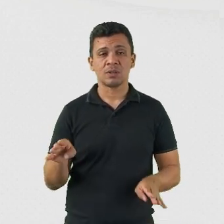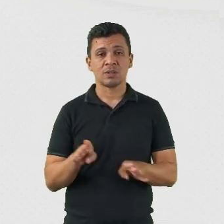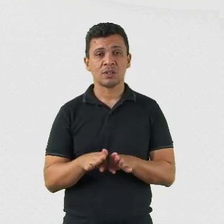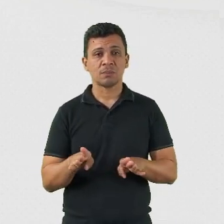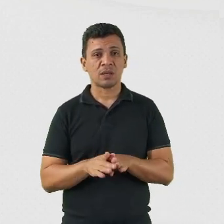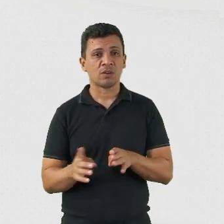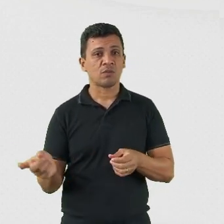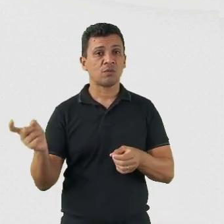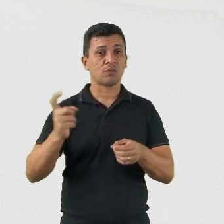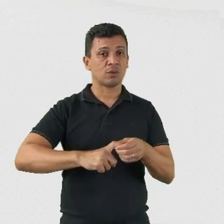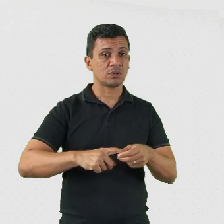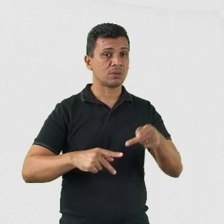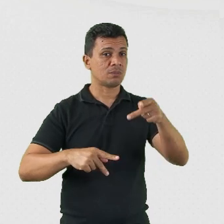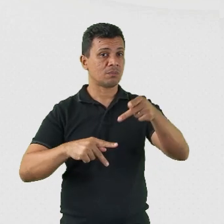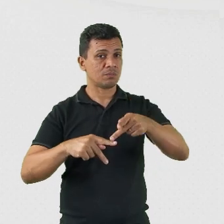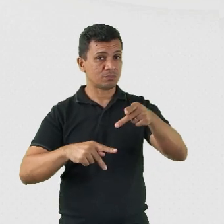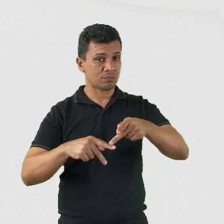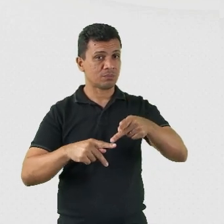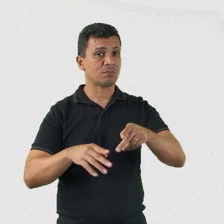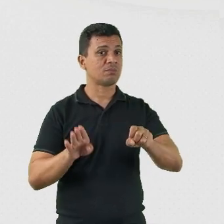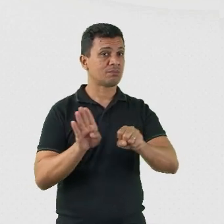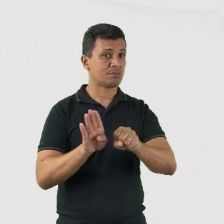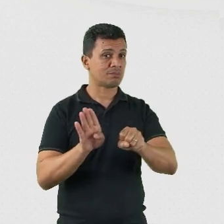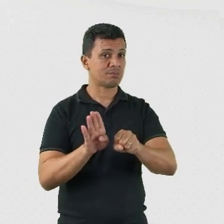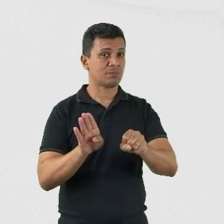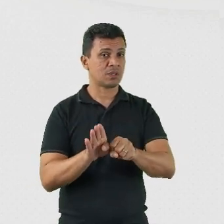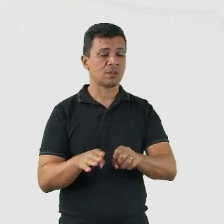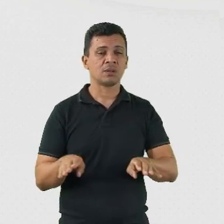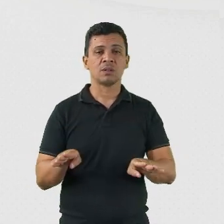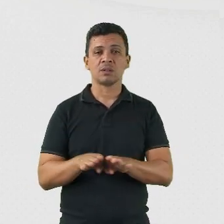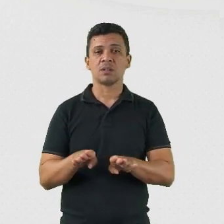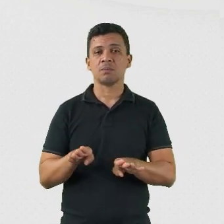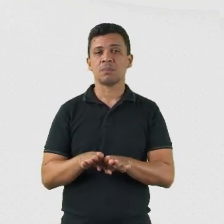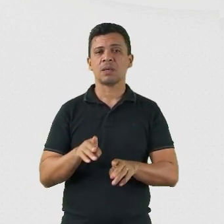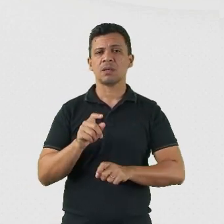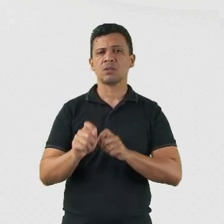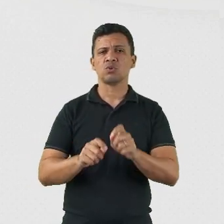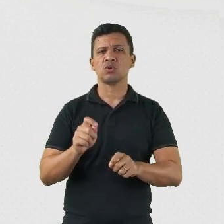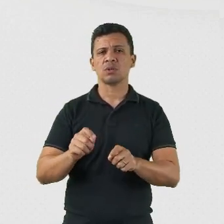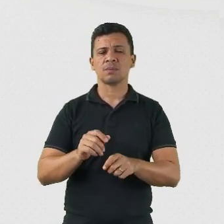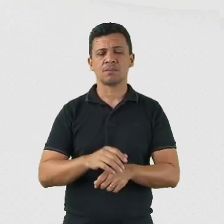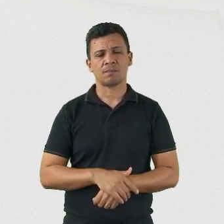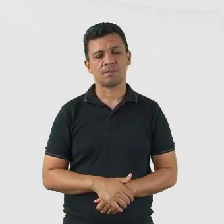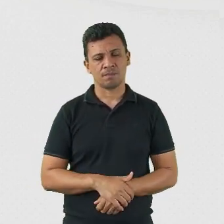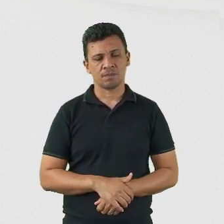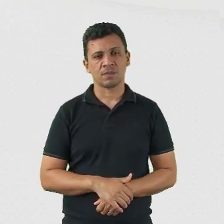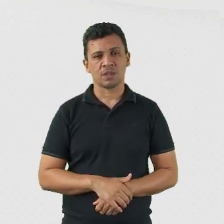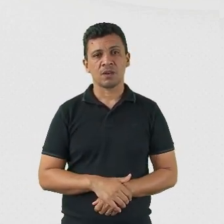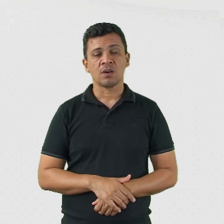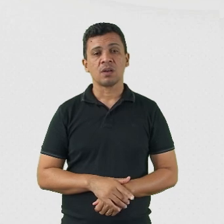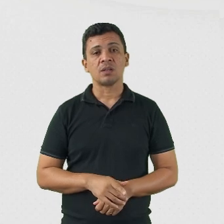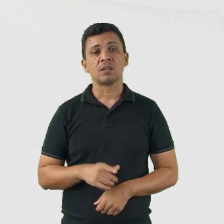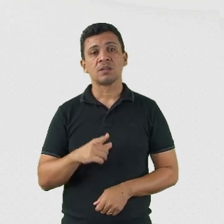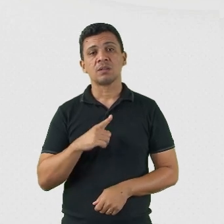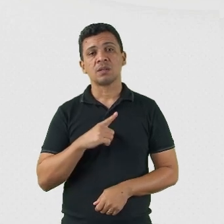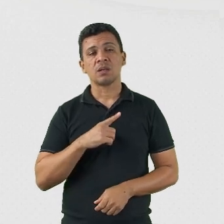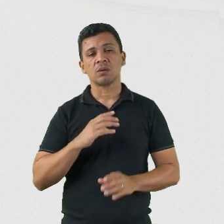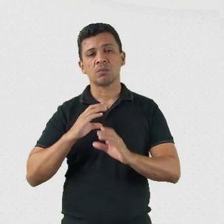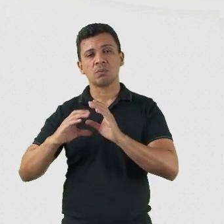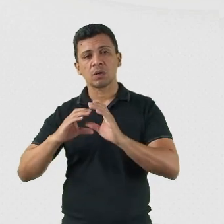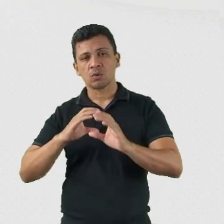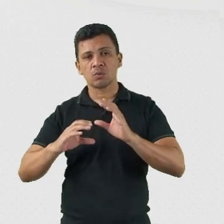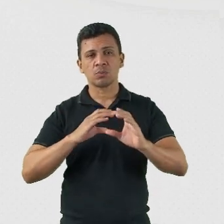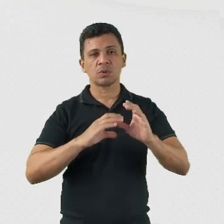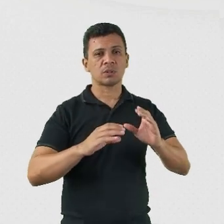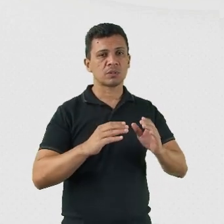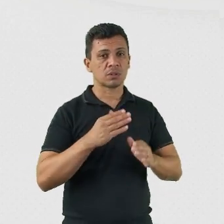retomamos um pouquinho de preposição e de substantivo, e principalmente sobre essa questão de você transformar uma comunicação